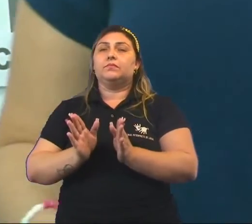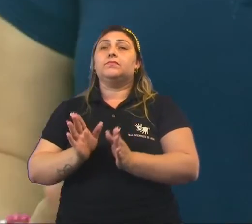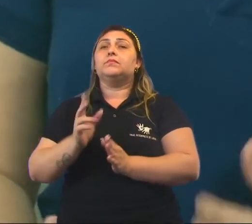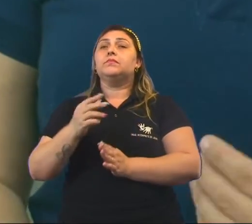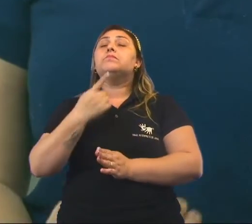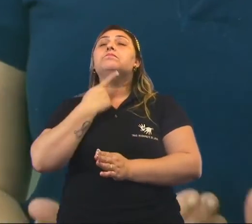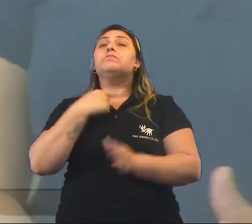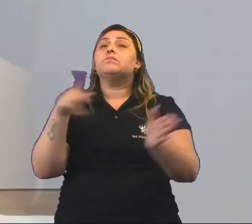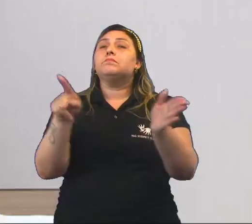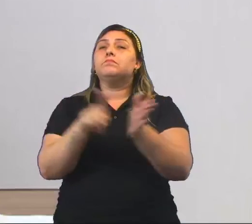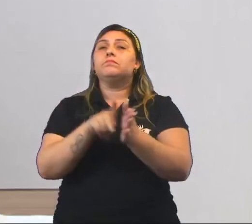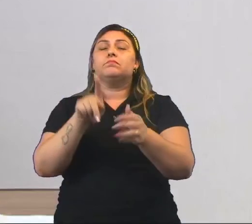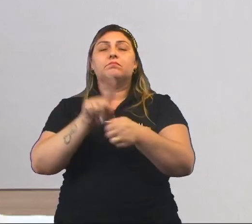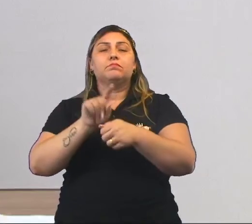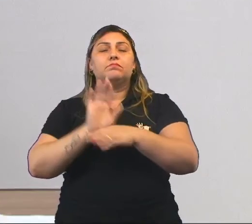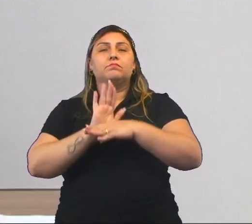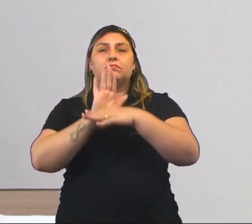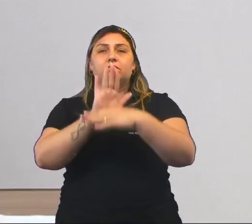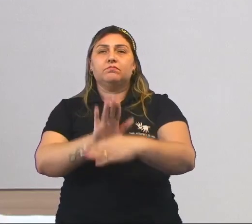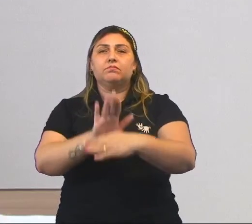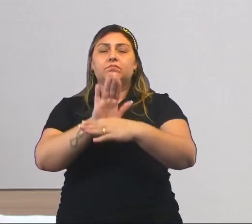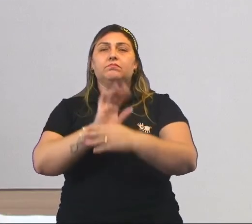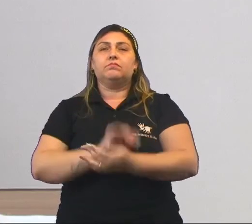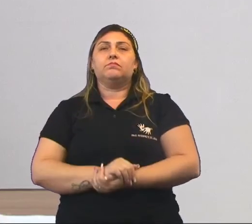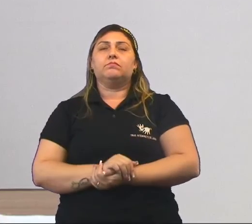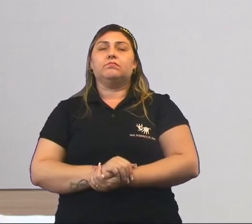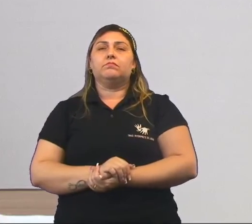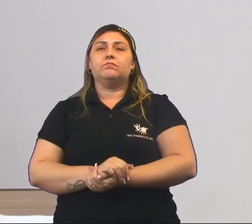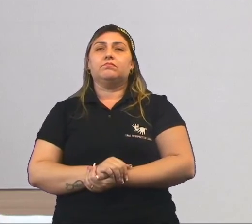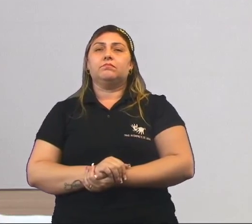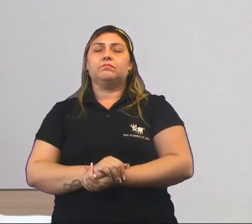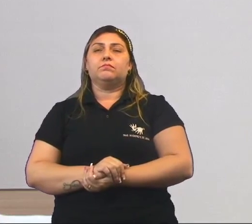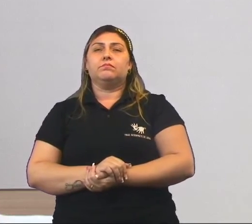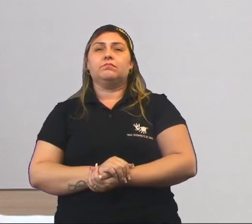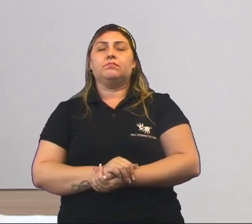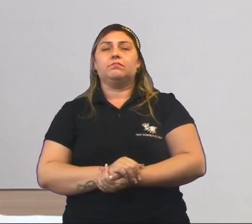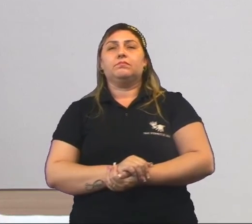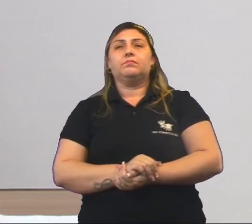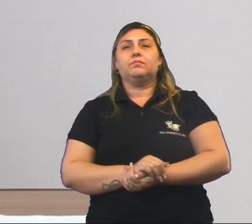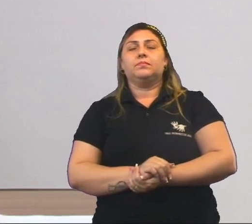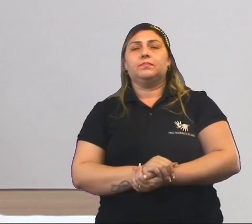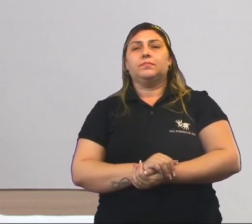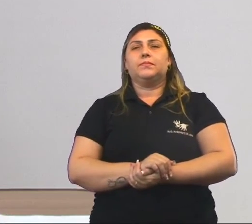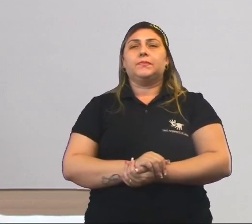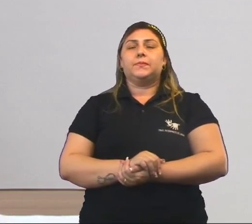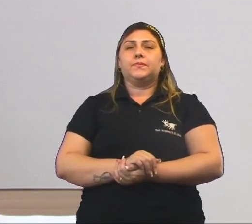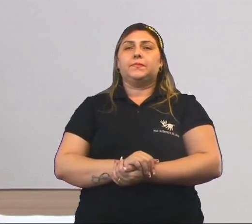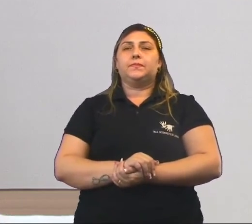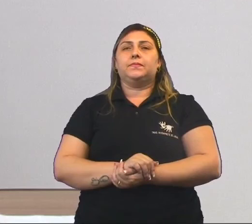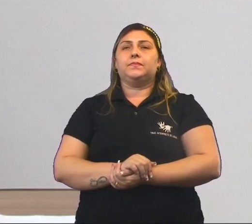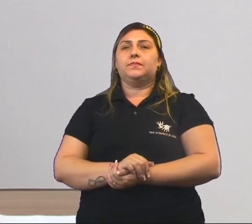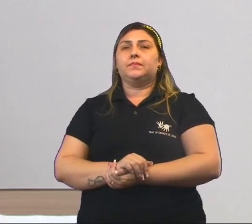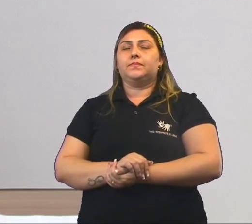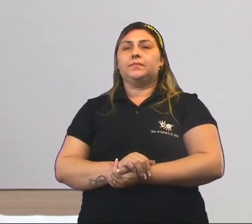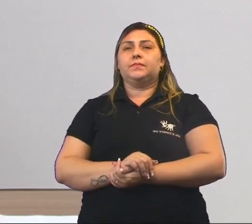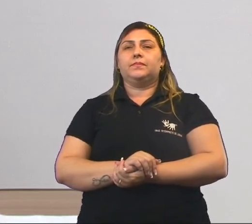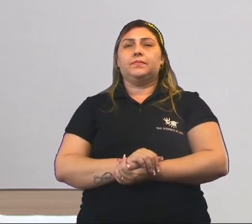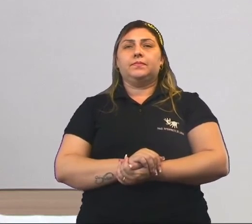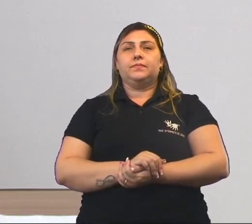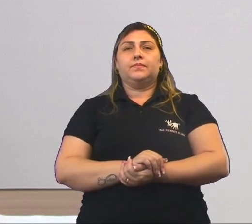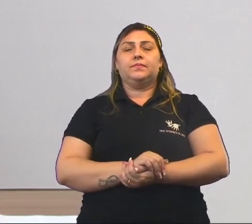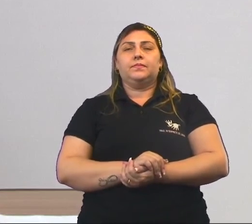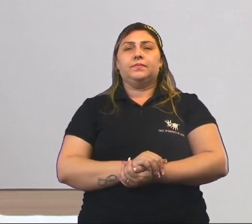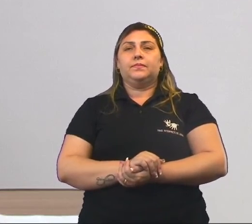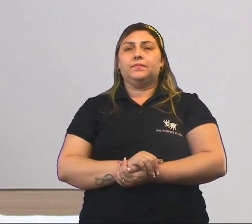sua vontade ele faz algum tipo de atividade, né? Ajudar aonde ele está ali, uma instituição ou órgão que ele se dispõe a exercer